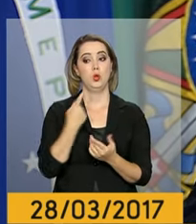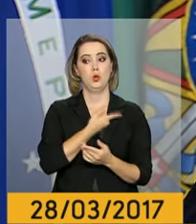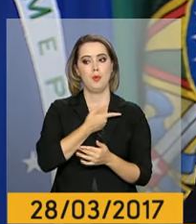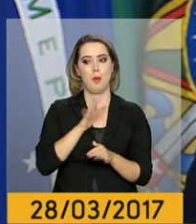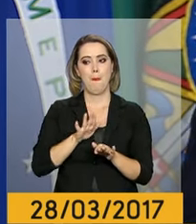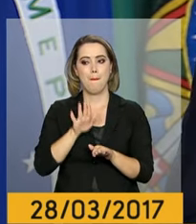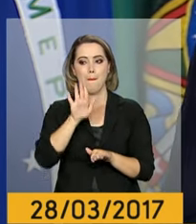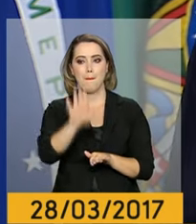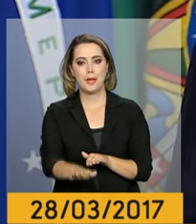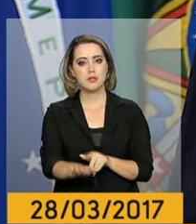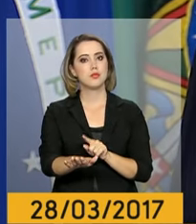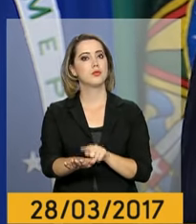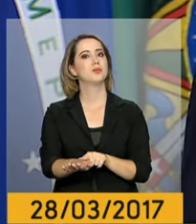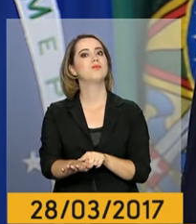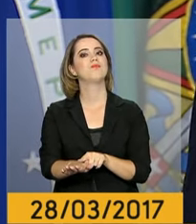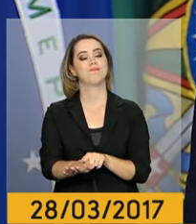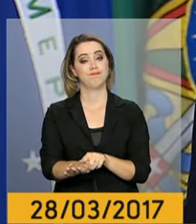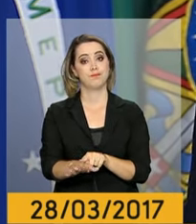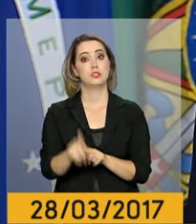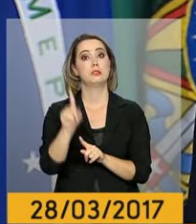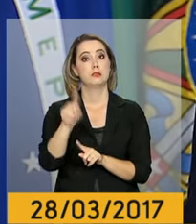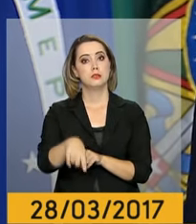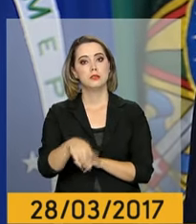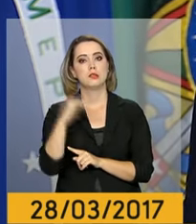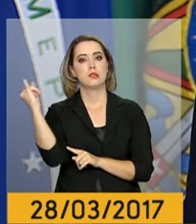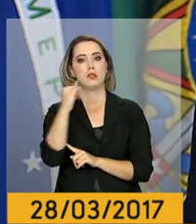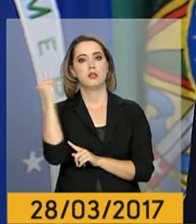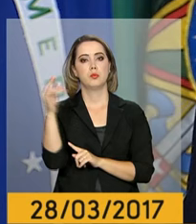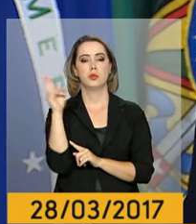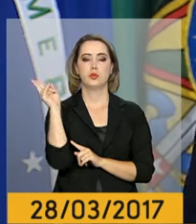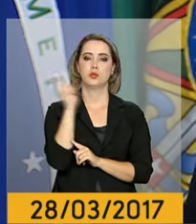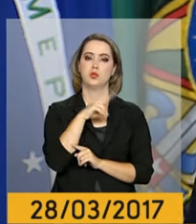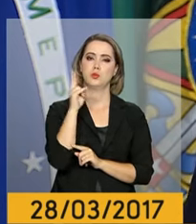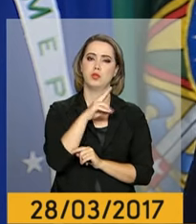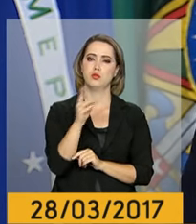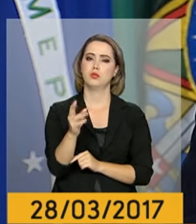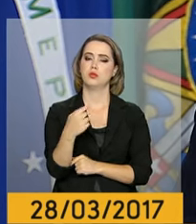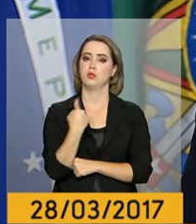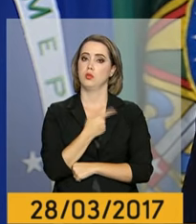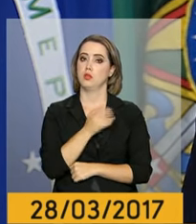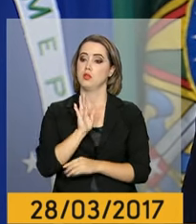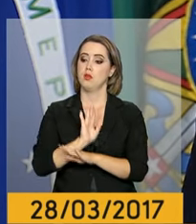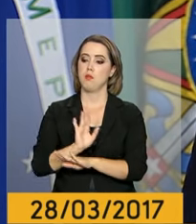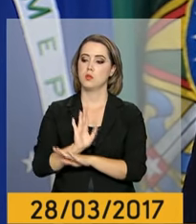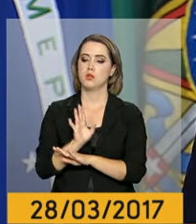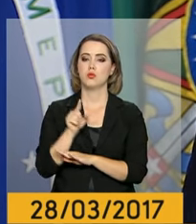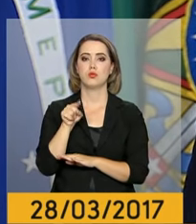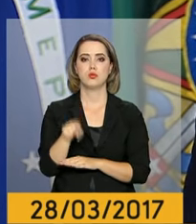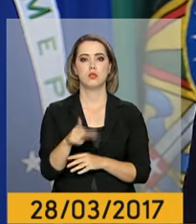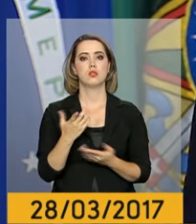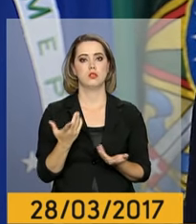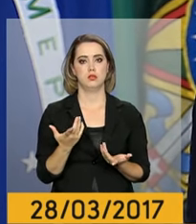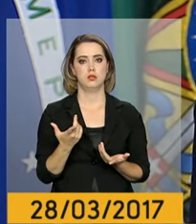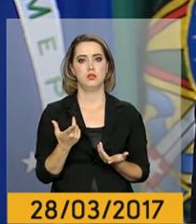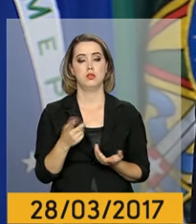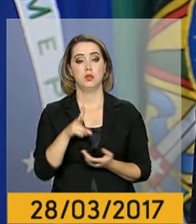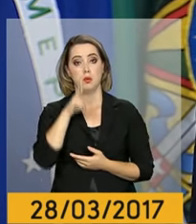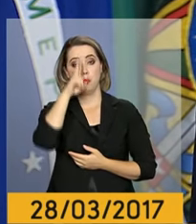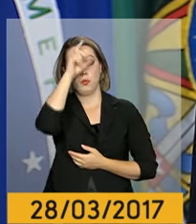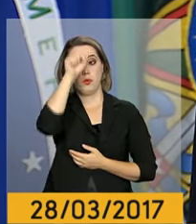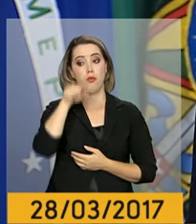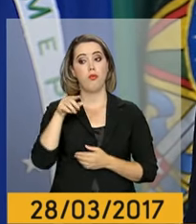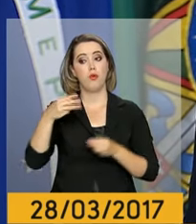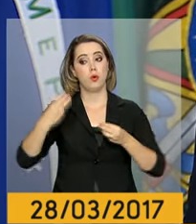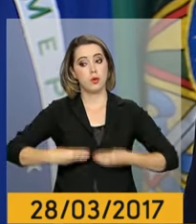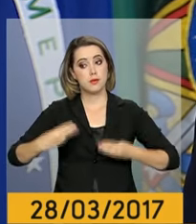passo decisivo para agilizar o contributo que nós estamos dando por força do trabalho